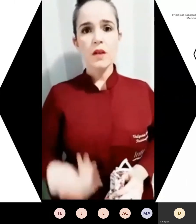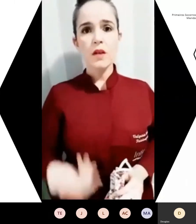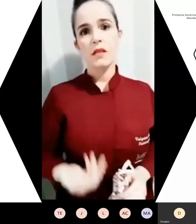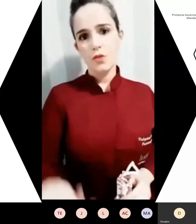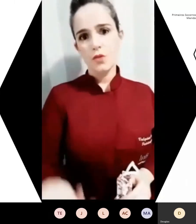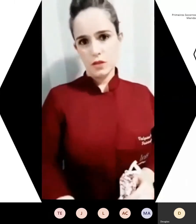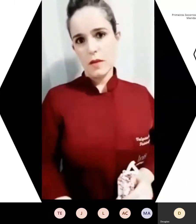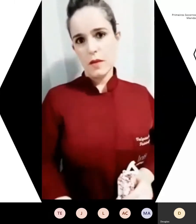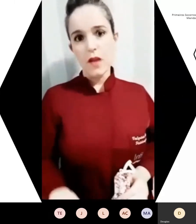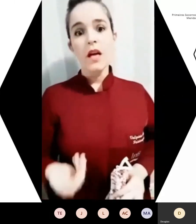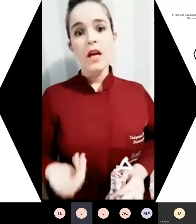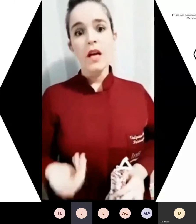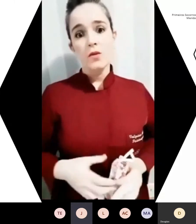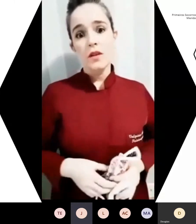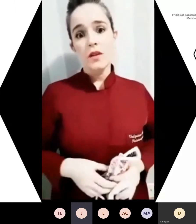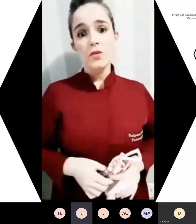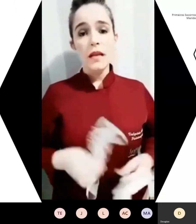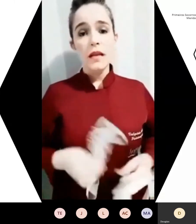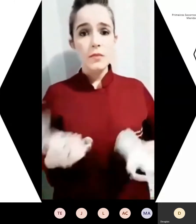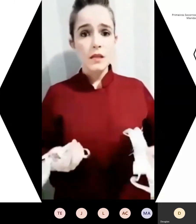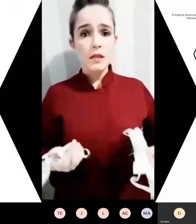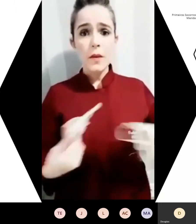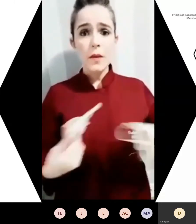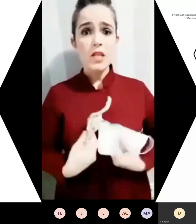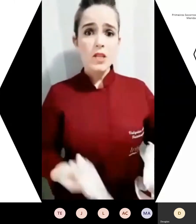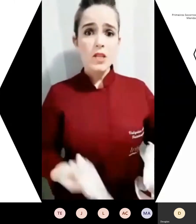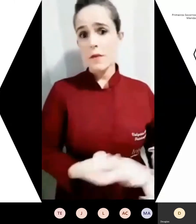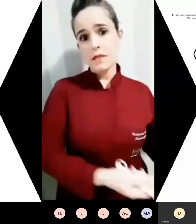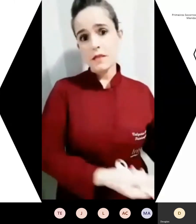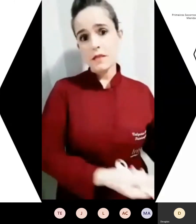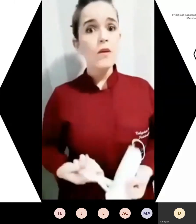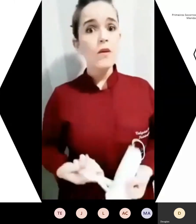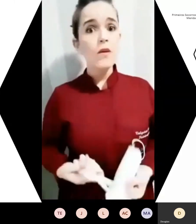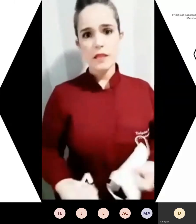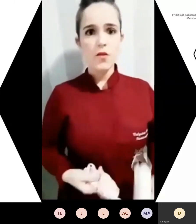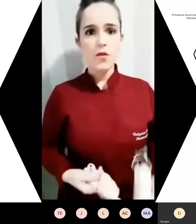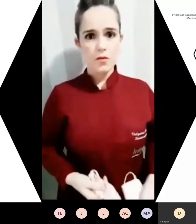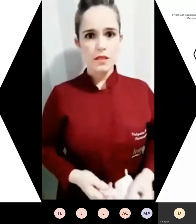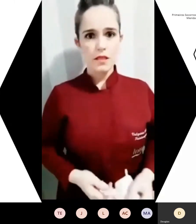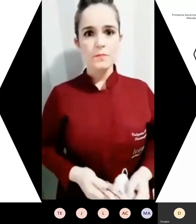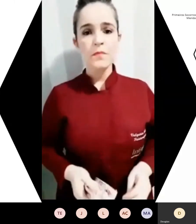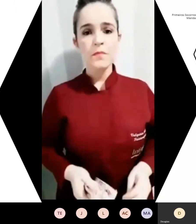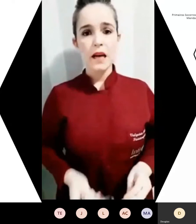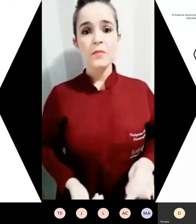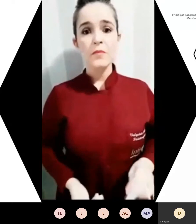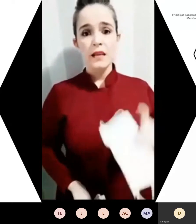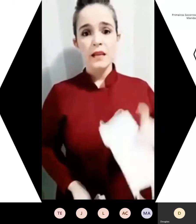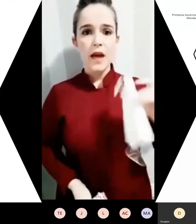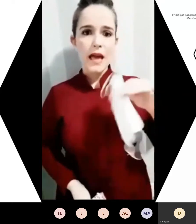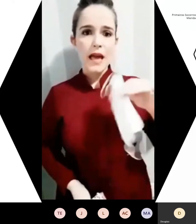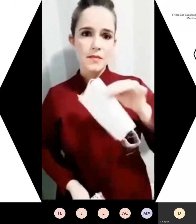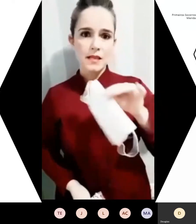que o profissional da saúde usa no trabalho. Eu estou falando sobre essa proteção para a gente que vai precisar ir à rua e fazer alguma coisa.